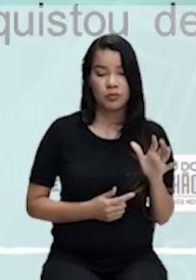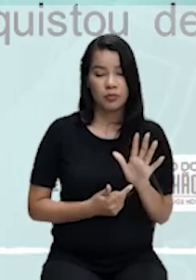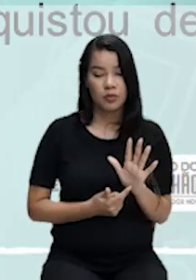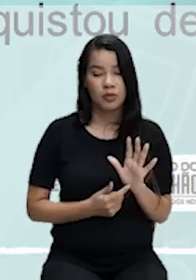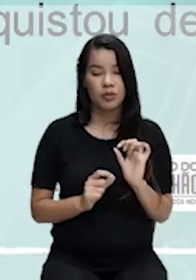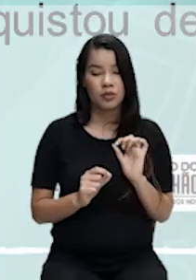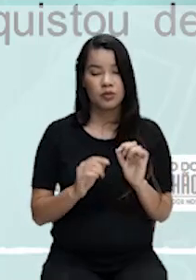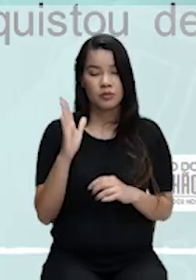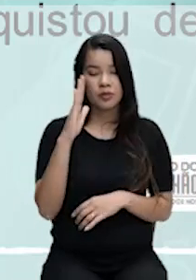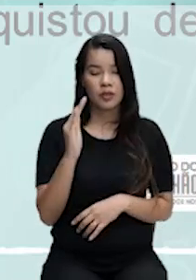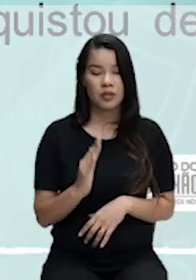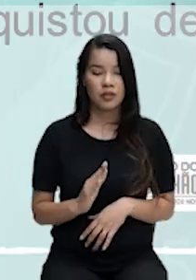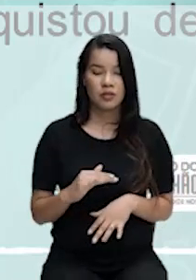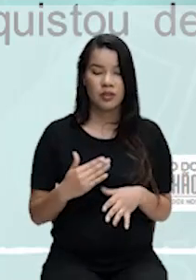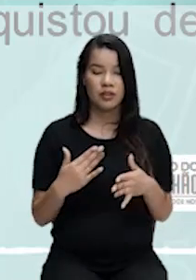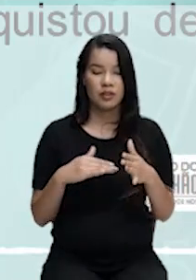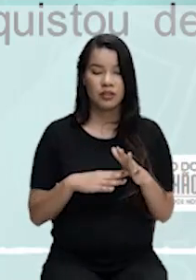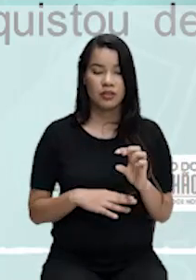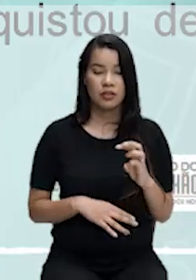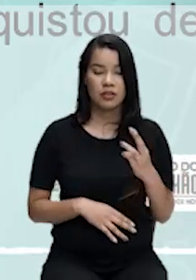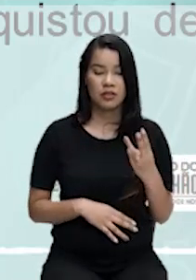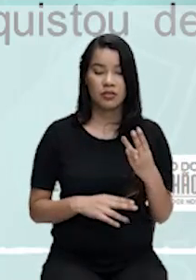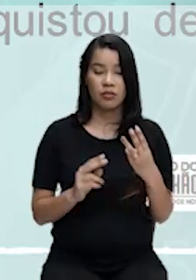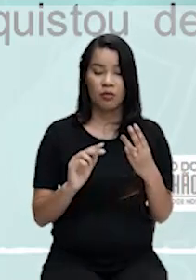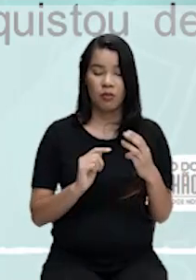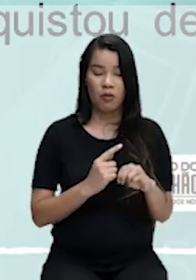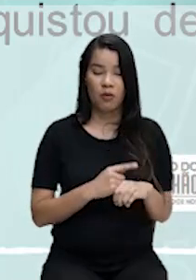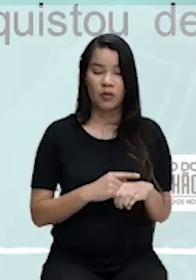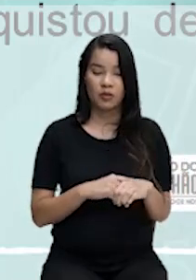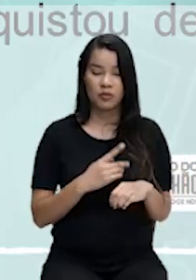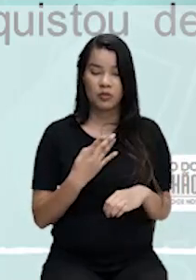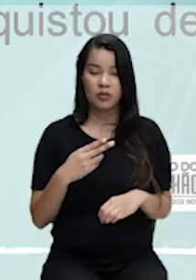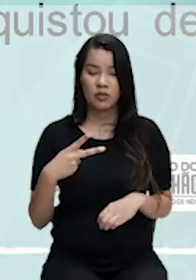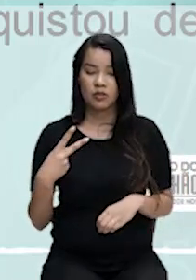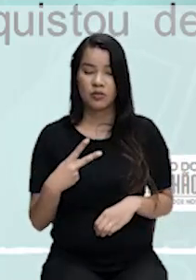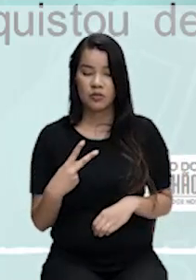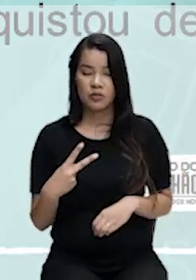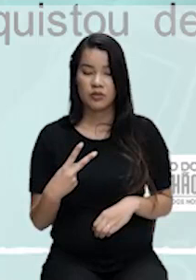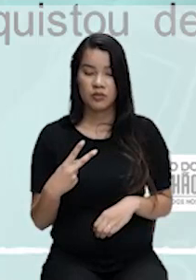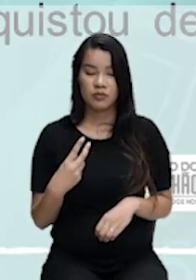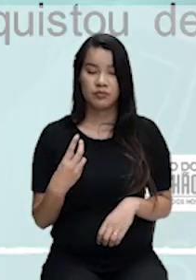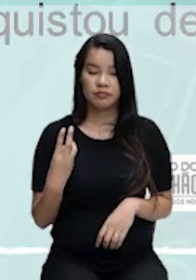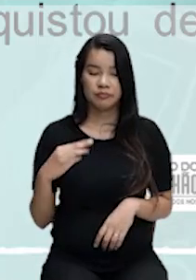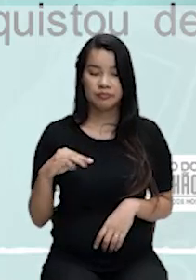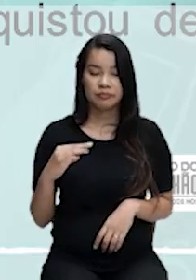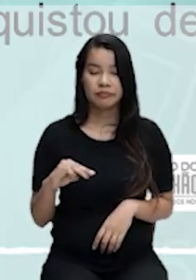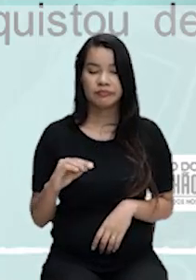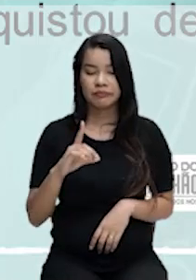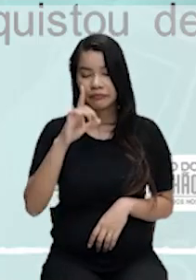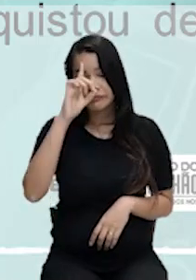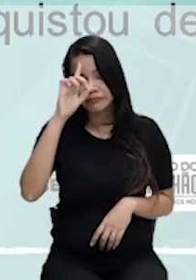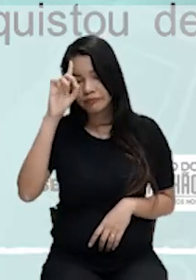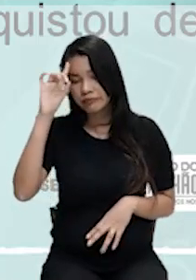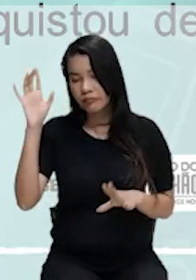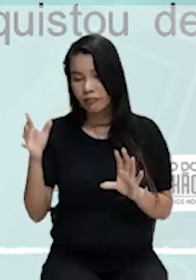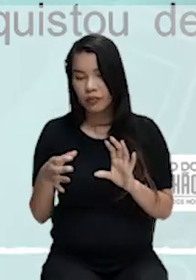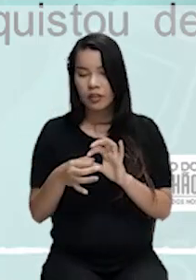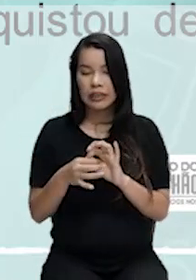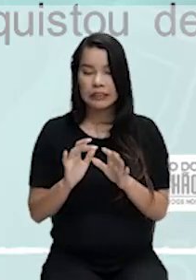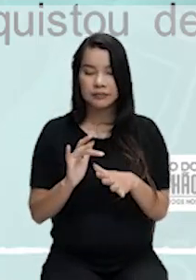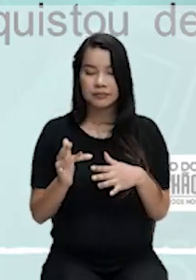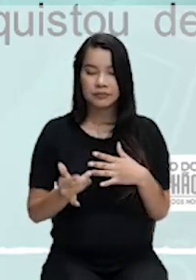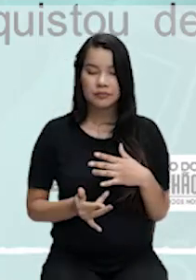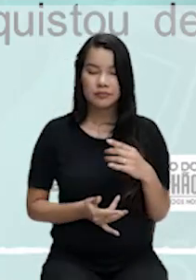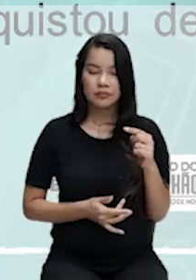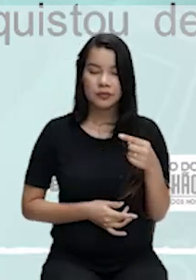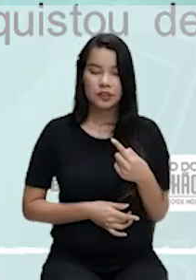brasileiros passam em média 3 horas e 42 minutos por dia conectados às redes sociais. Nesse quesito,